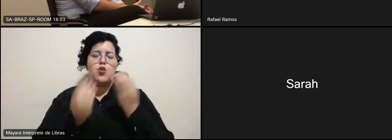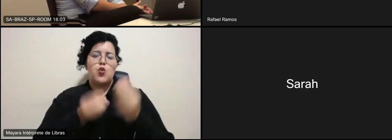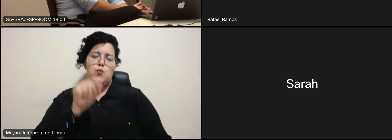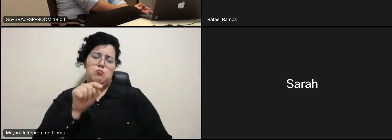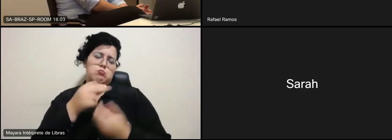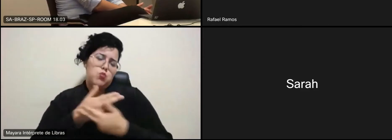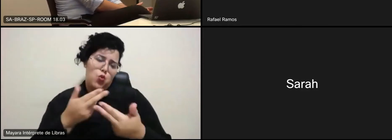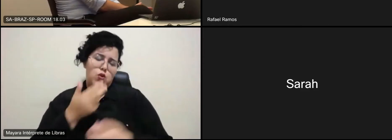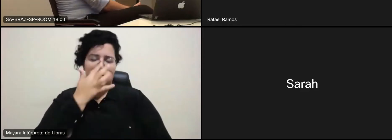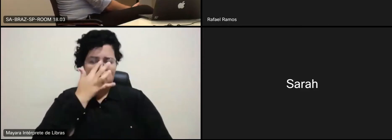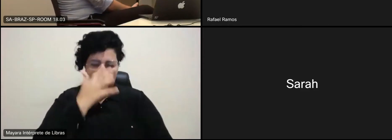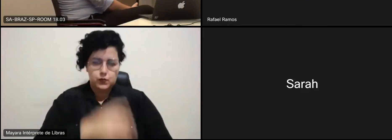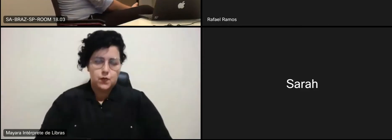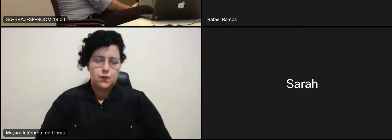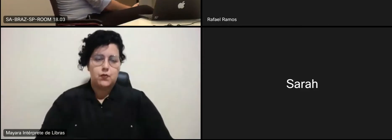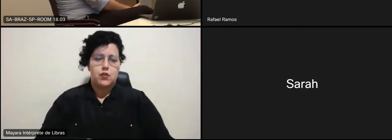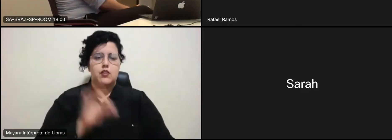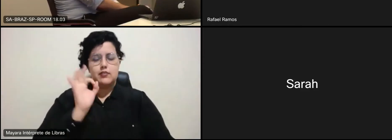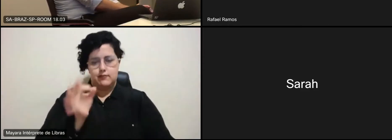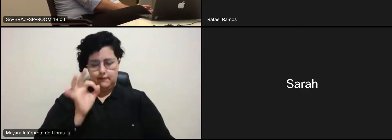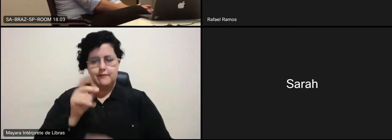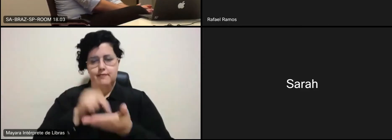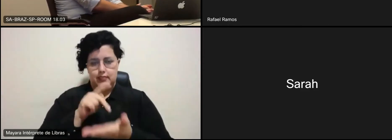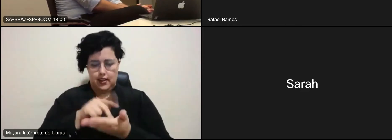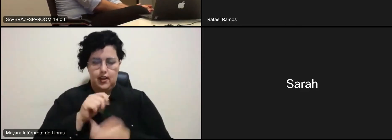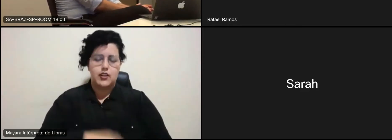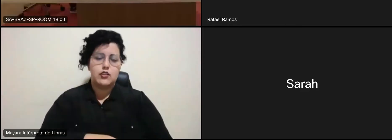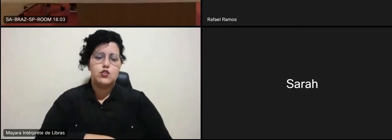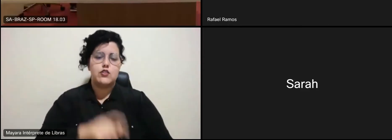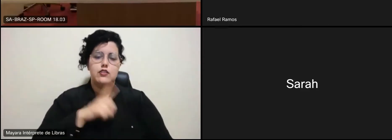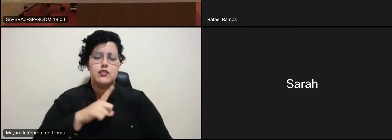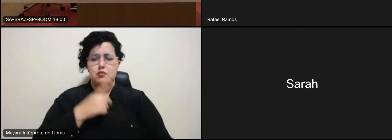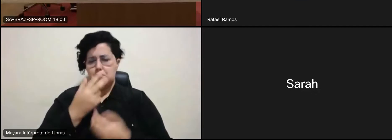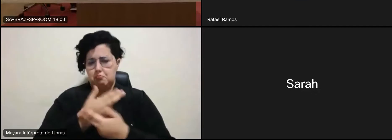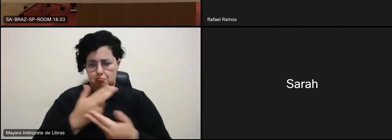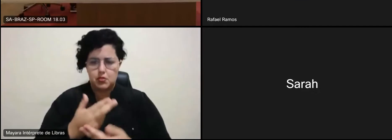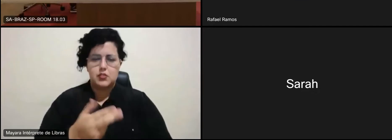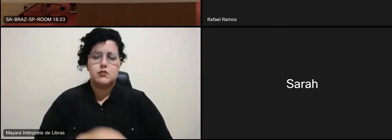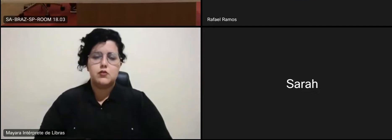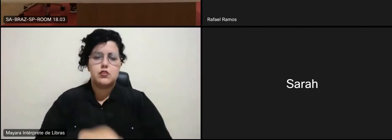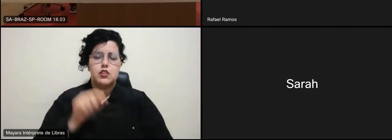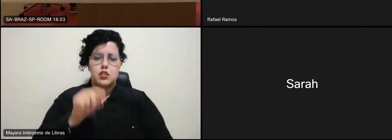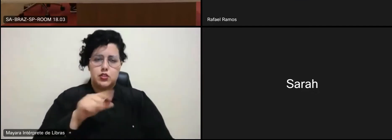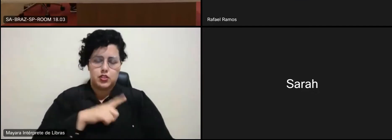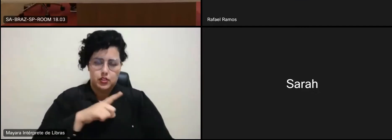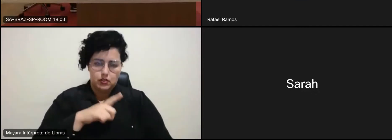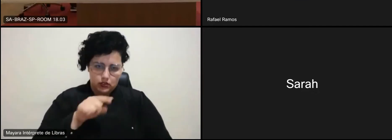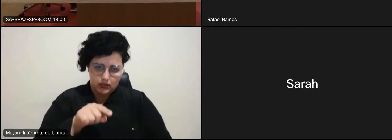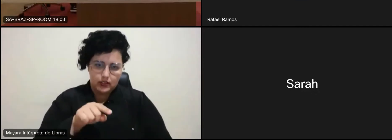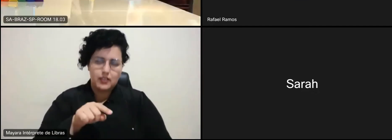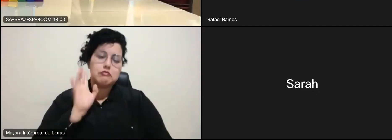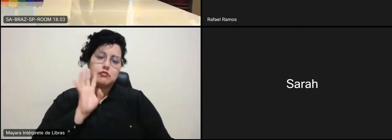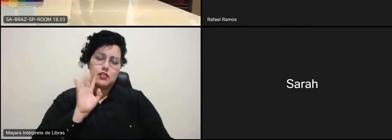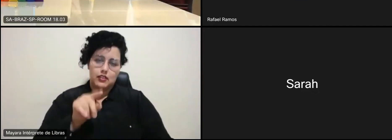si? Essa parte jurídica é meio chata, né? Você não é aulinha, a gente está aqui, acho que para conversar, uma troca super bacana,